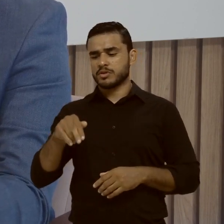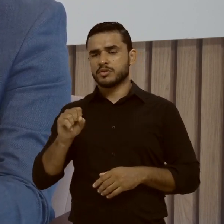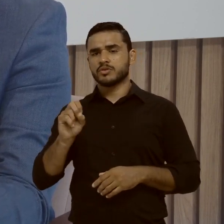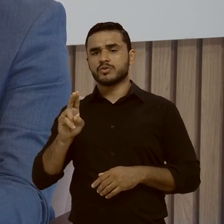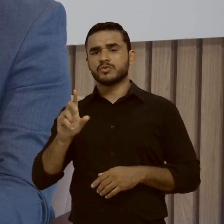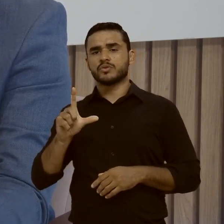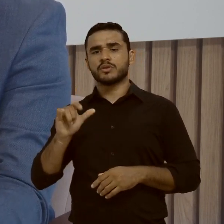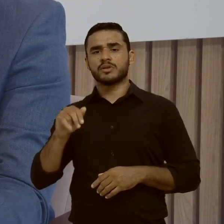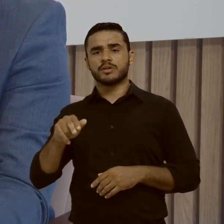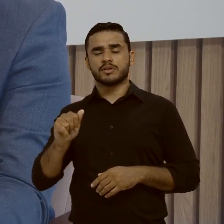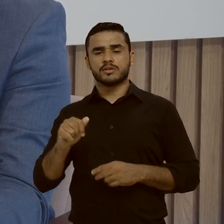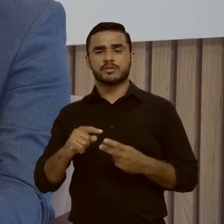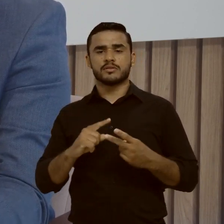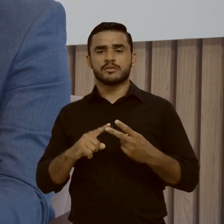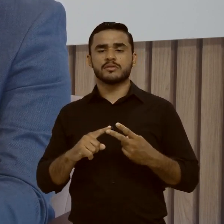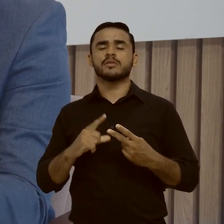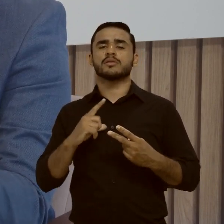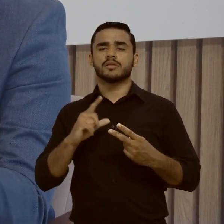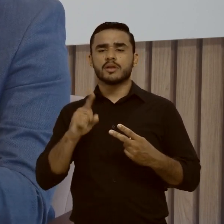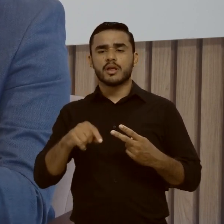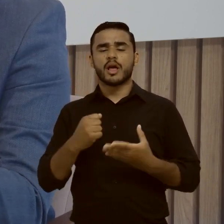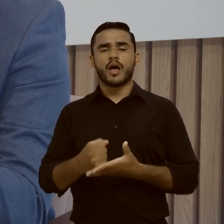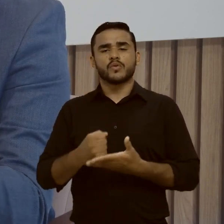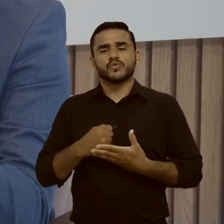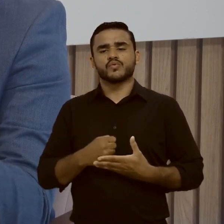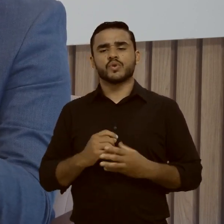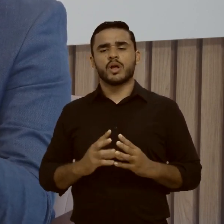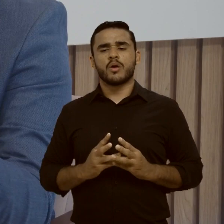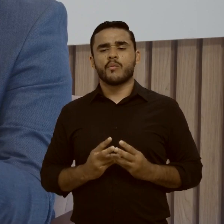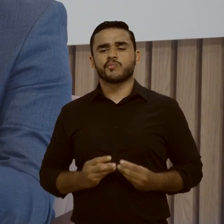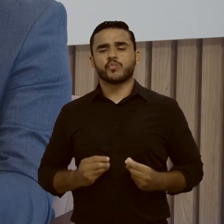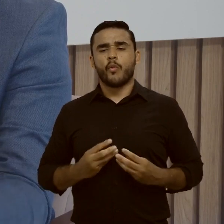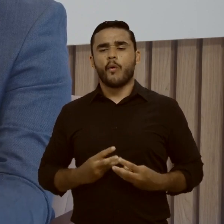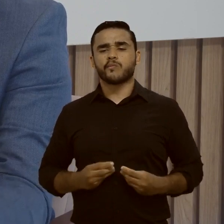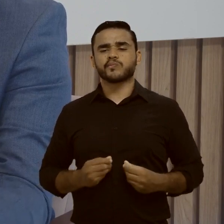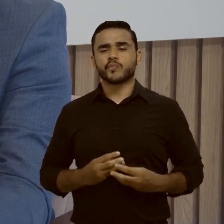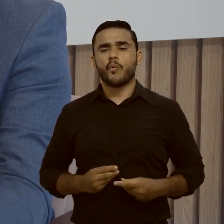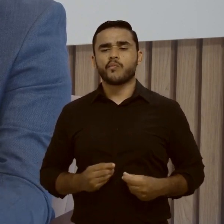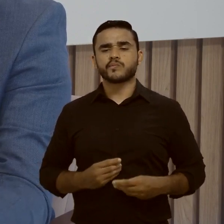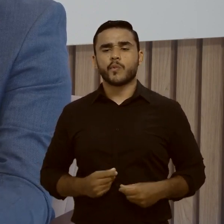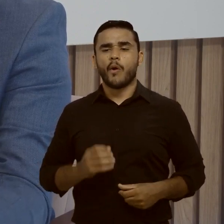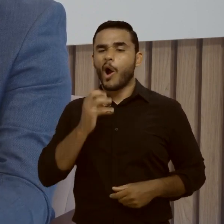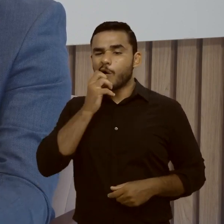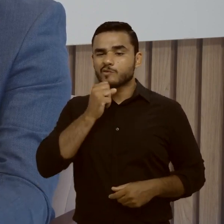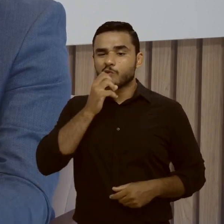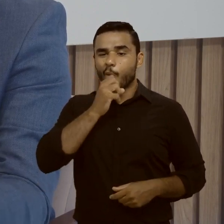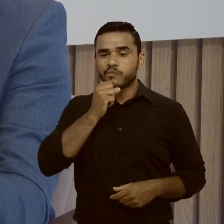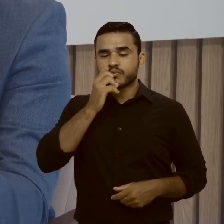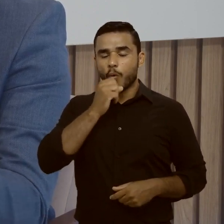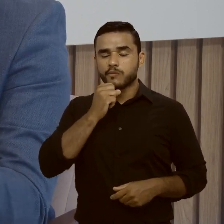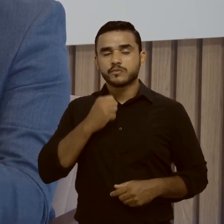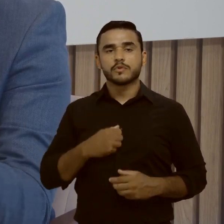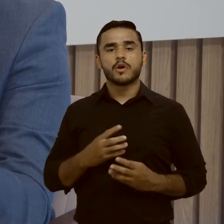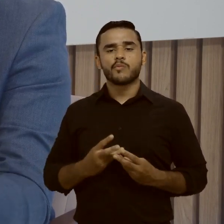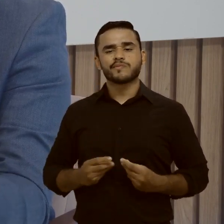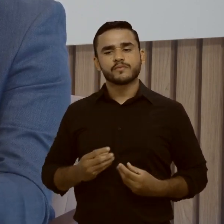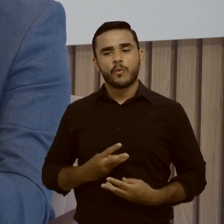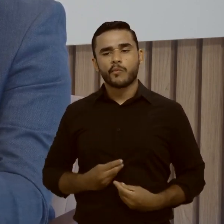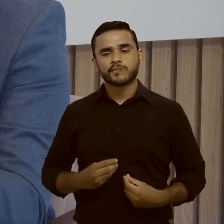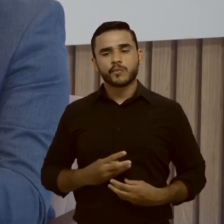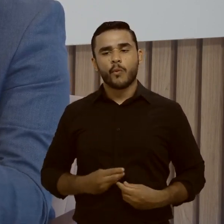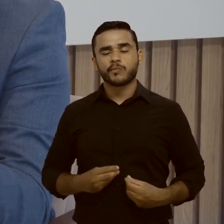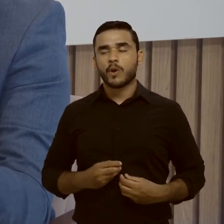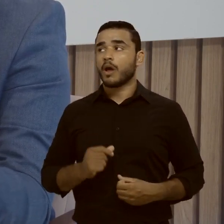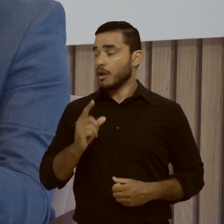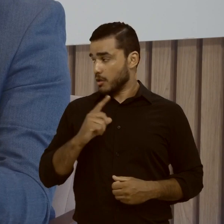de secreção de enzimas digestivas, tá? O câncer ele acontece nesse segundo compartimento, tá? Quando a gente fala de câncer de